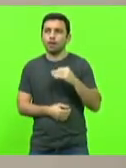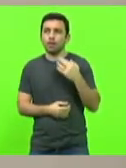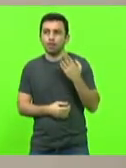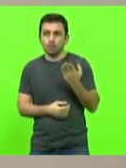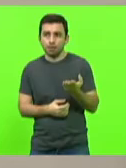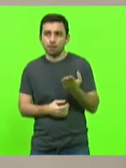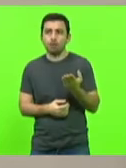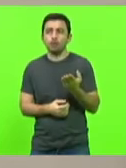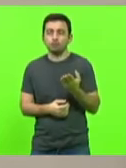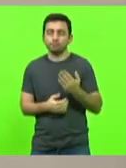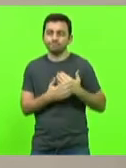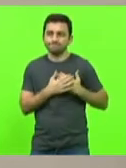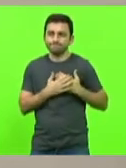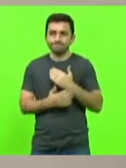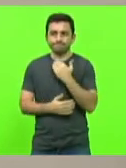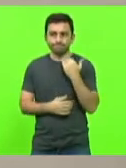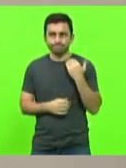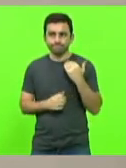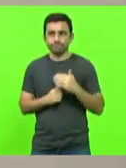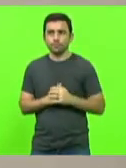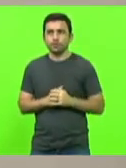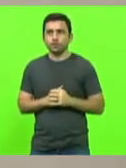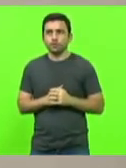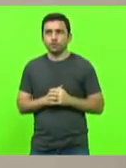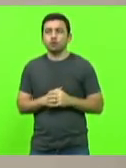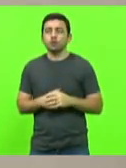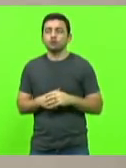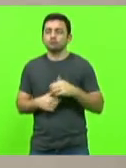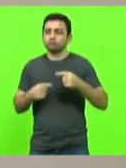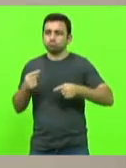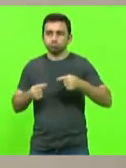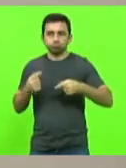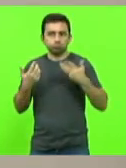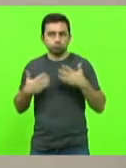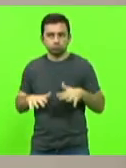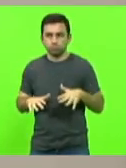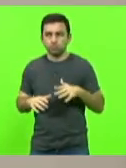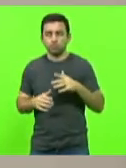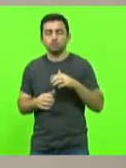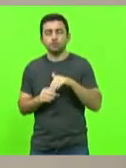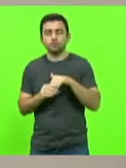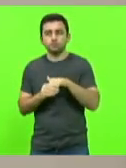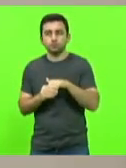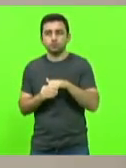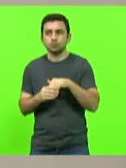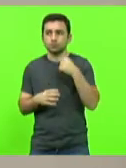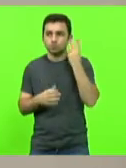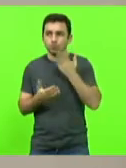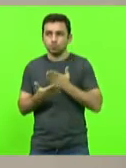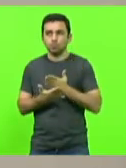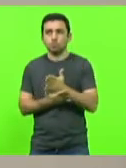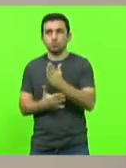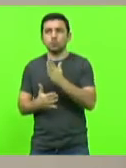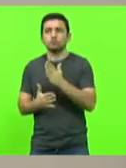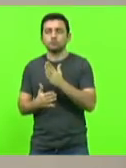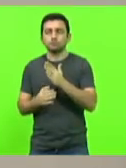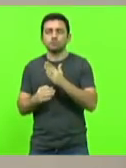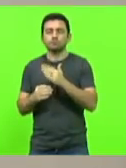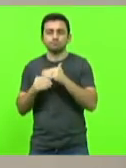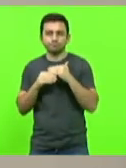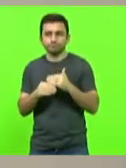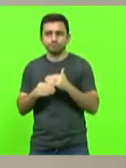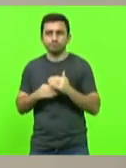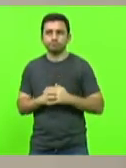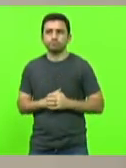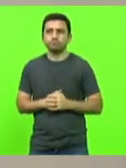seu falecimento, em discussão. Não havendo quem queira discutir, em votação. Deputados que aprovam, permaneçam como se encontram. Aprovado